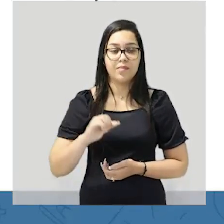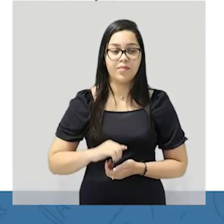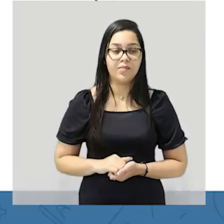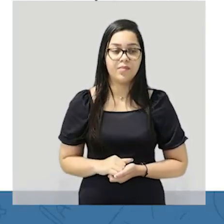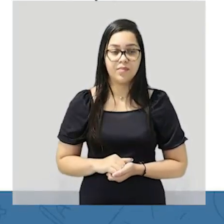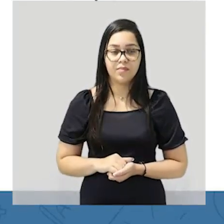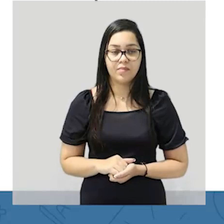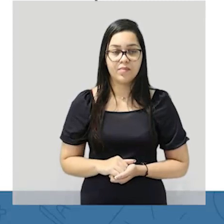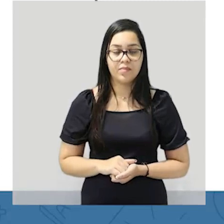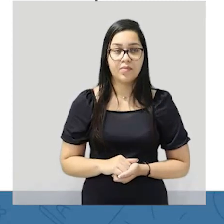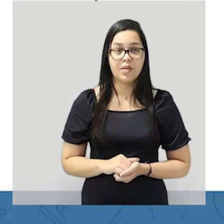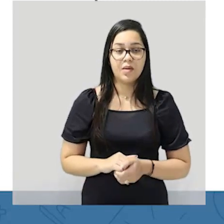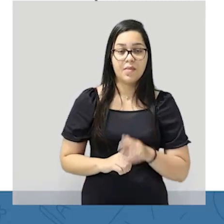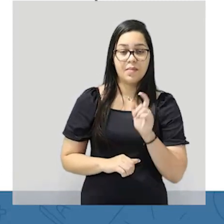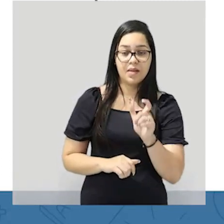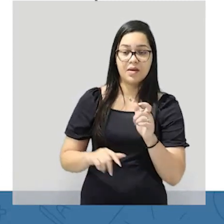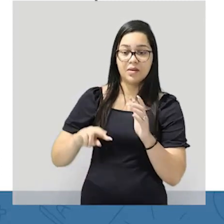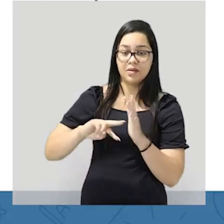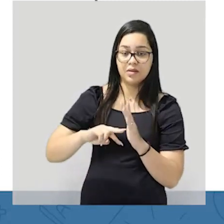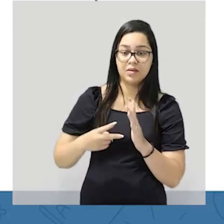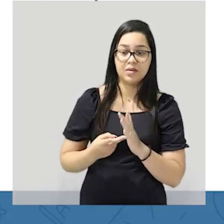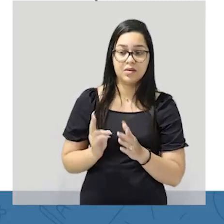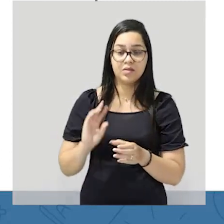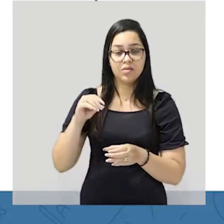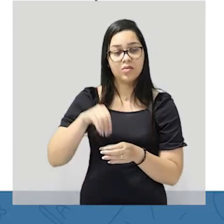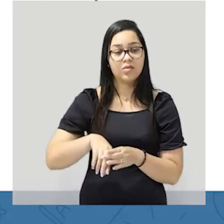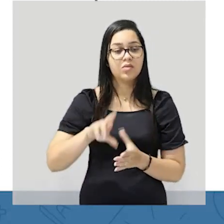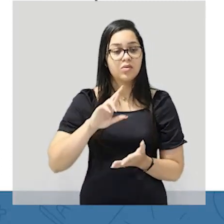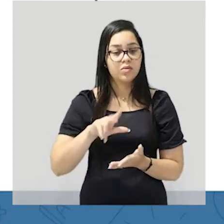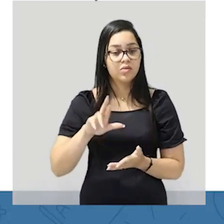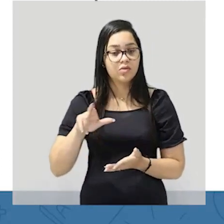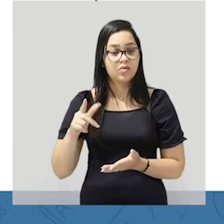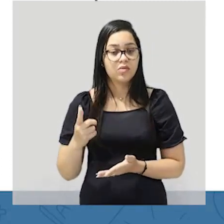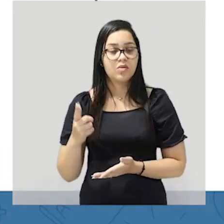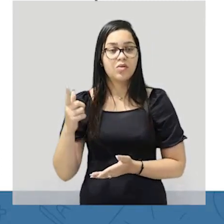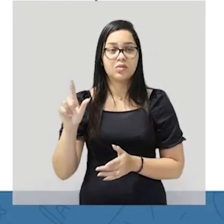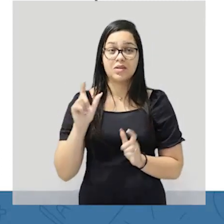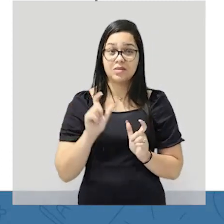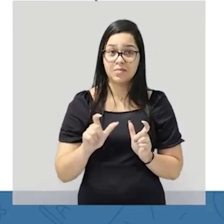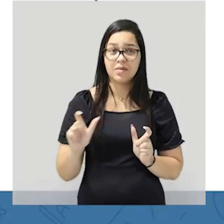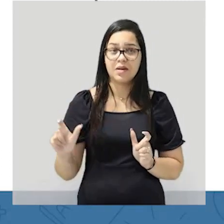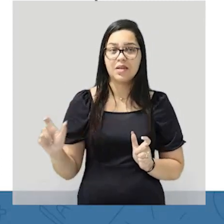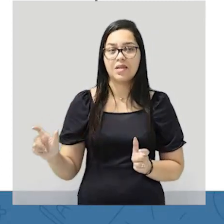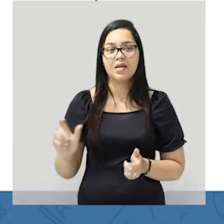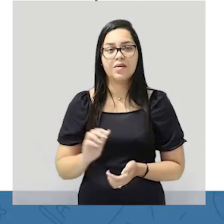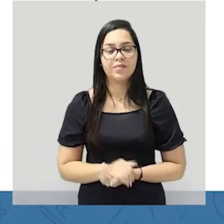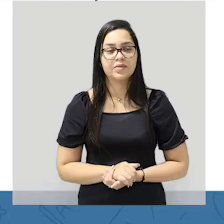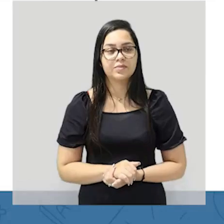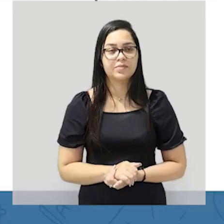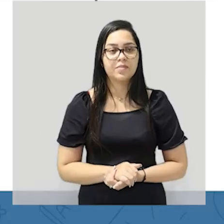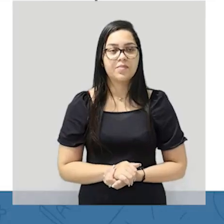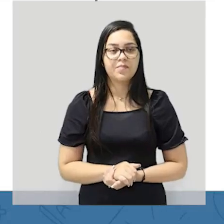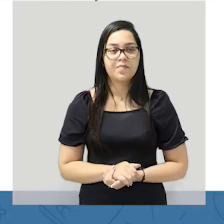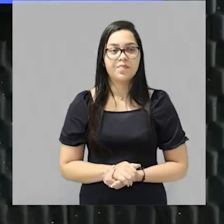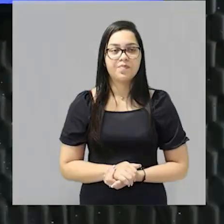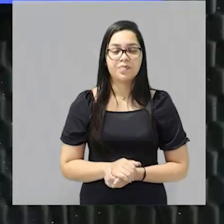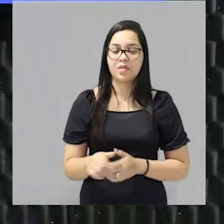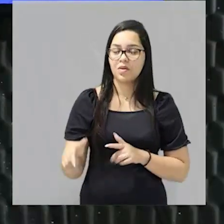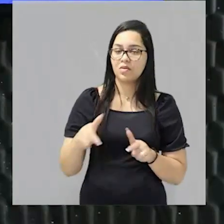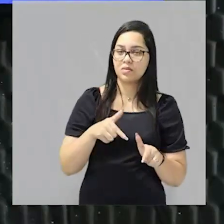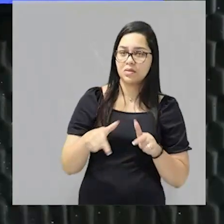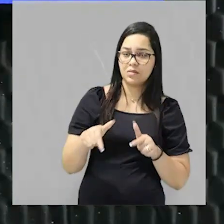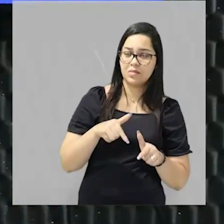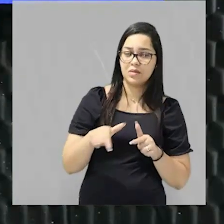maus tratos, resolveu berrar sem parar em ataque a tudo e a todos. Gente, berrar, a gente fala isso. Fulano